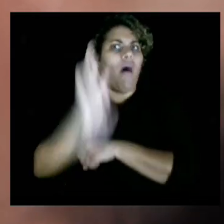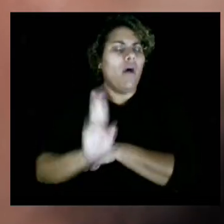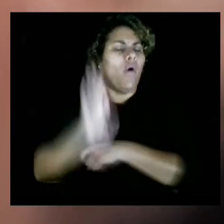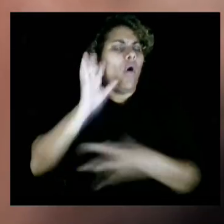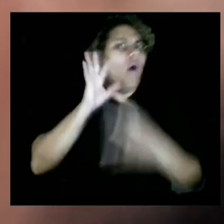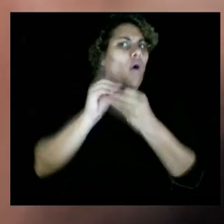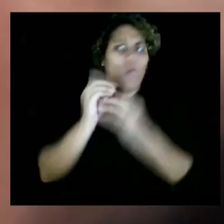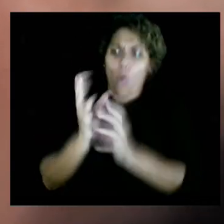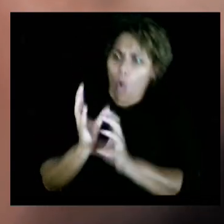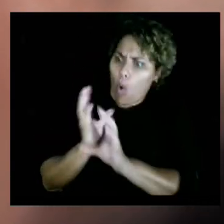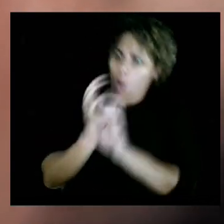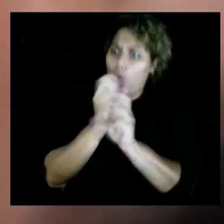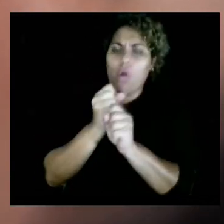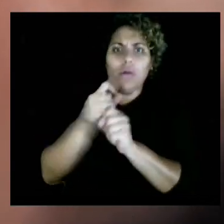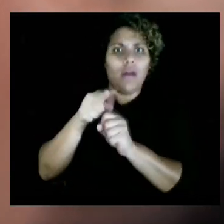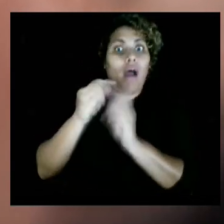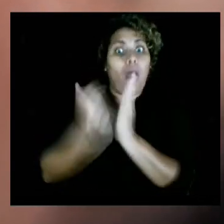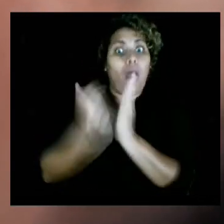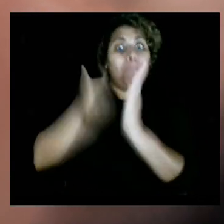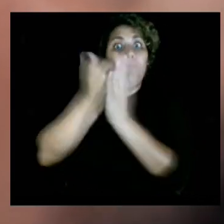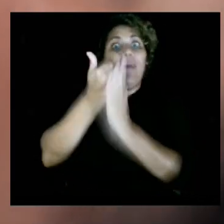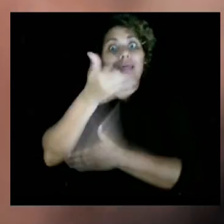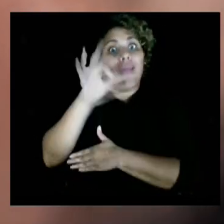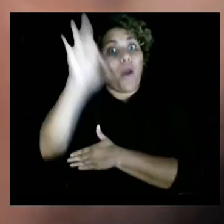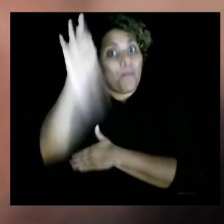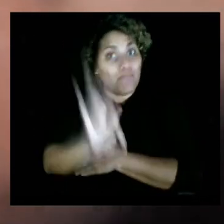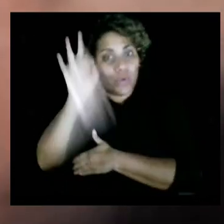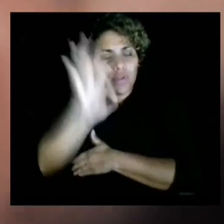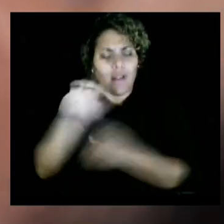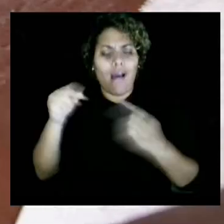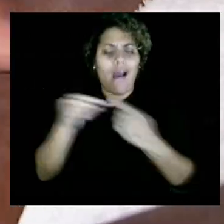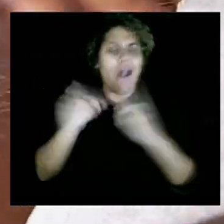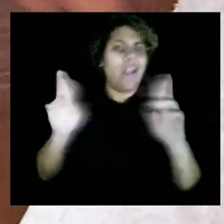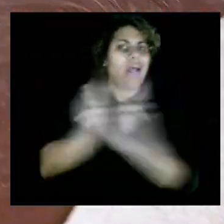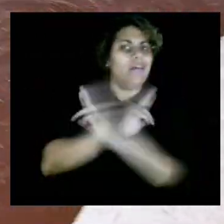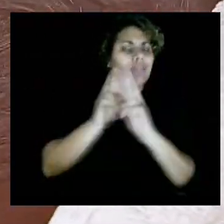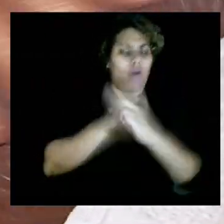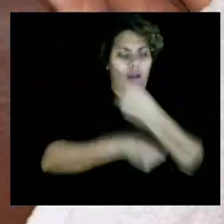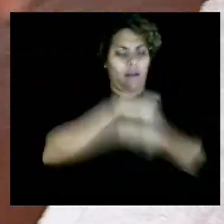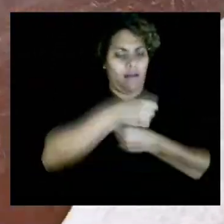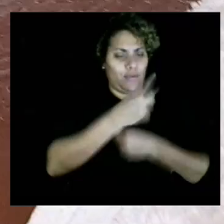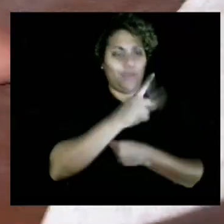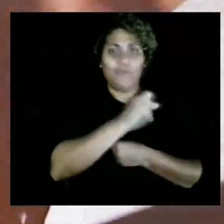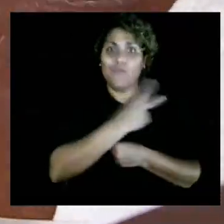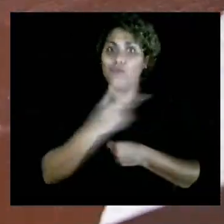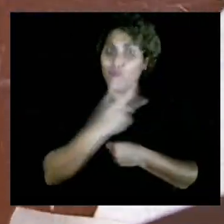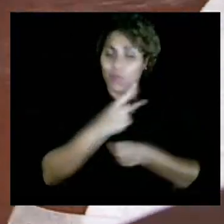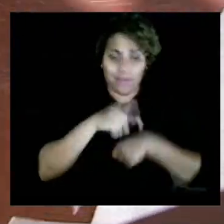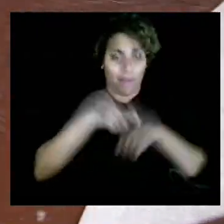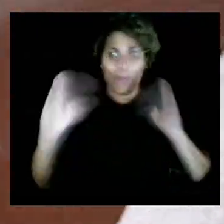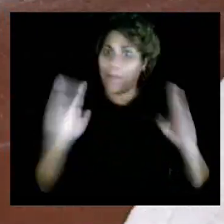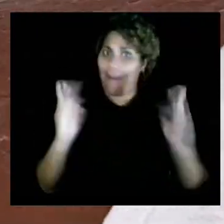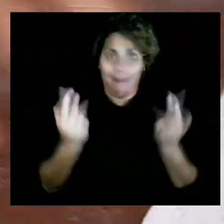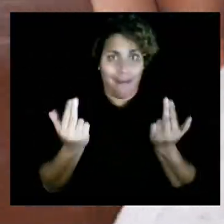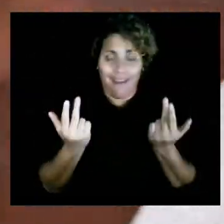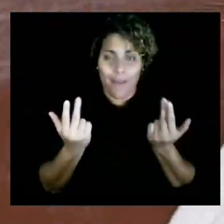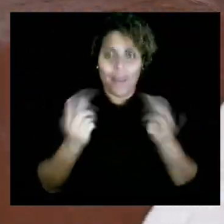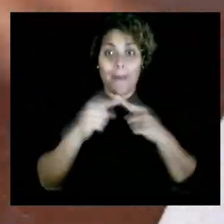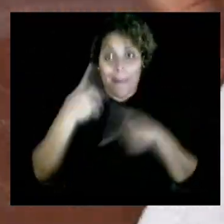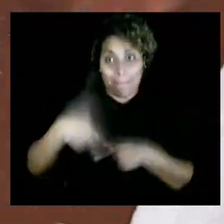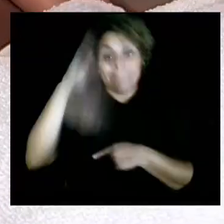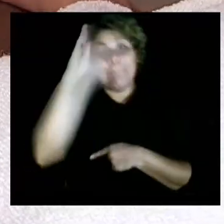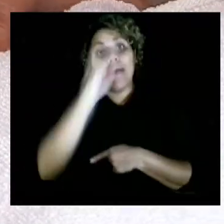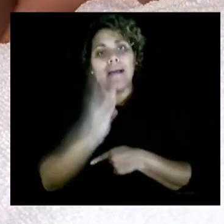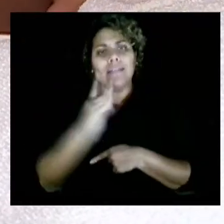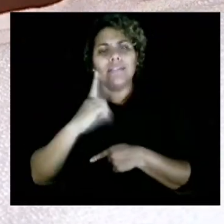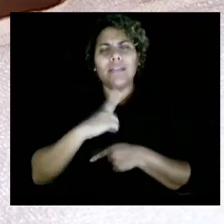de 10% em relação ao ano de 2022. No país, existem aproximadamente